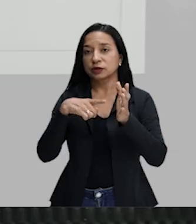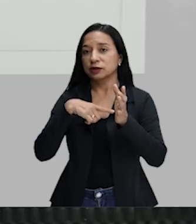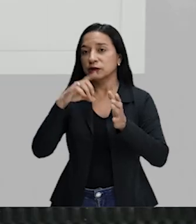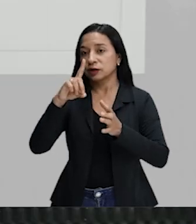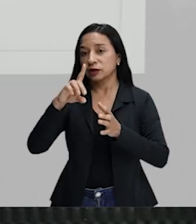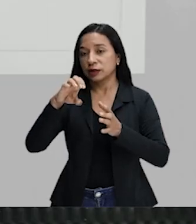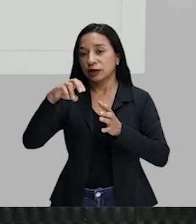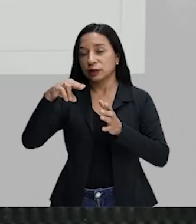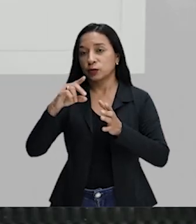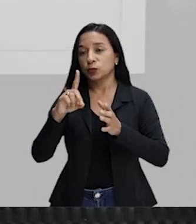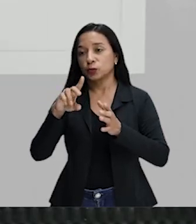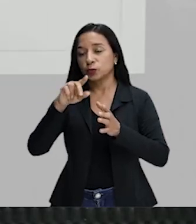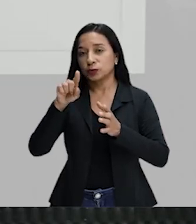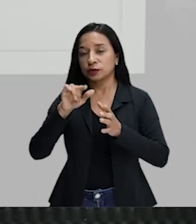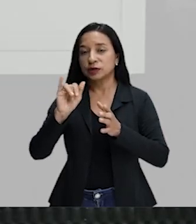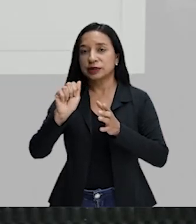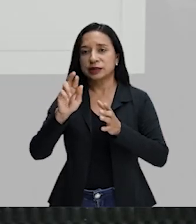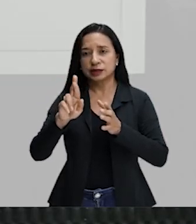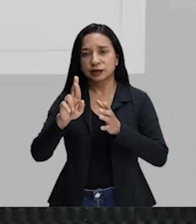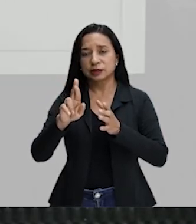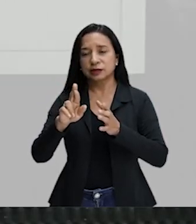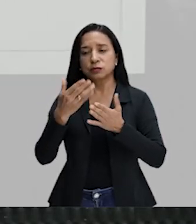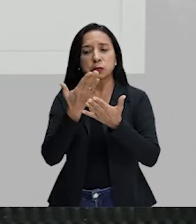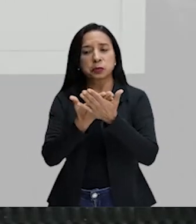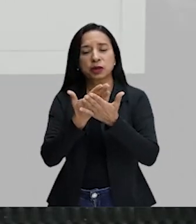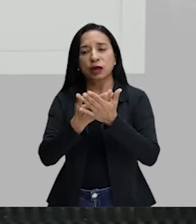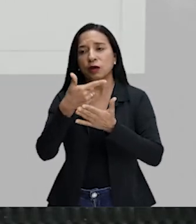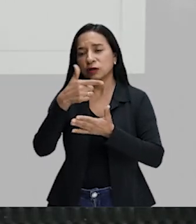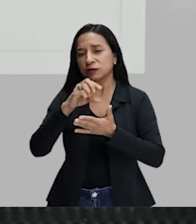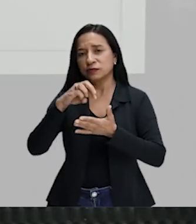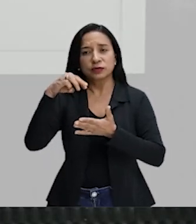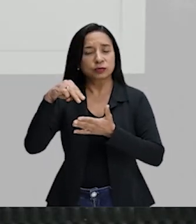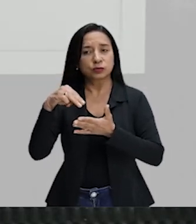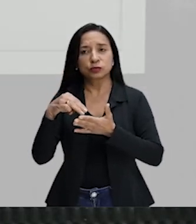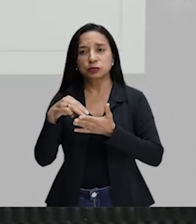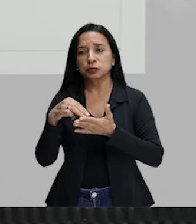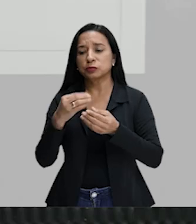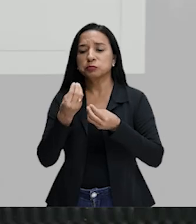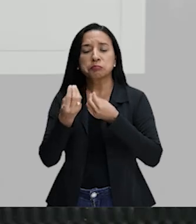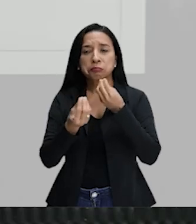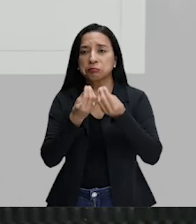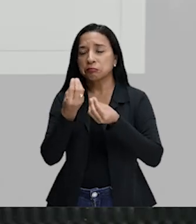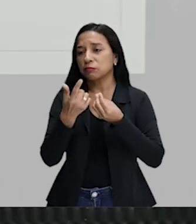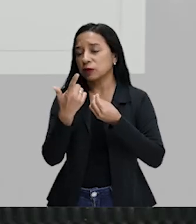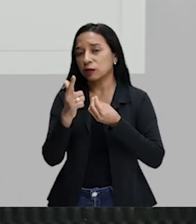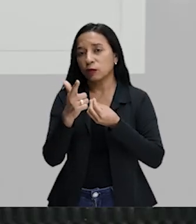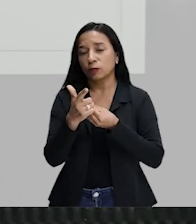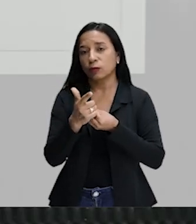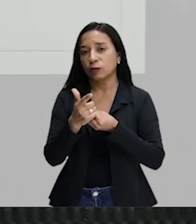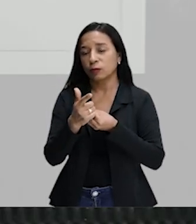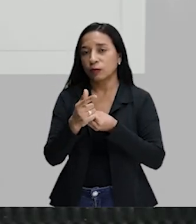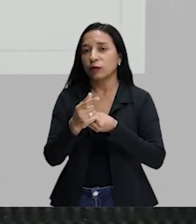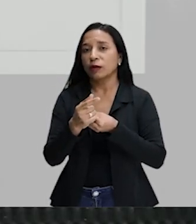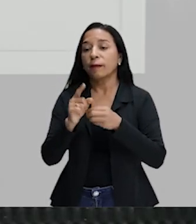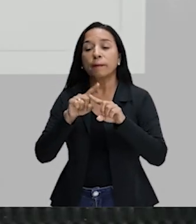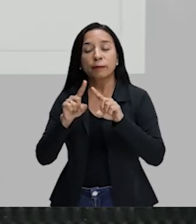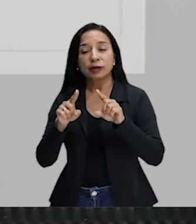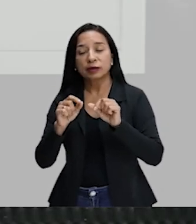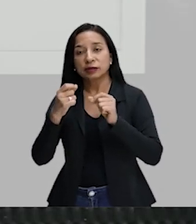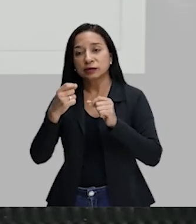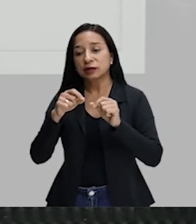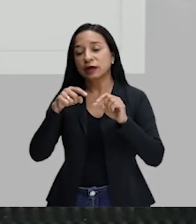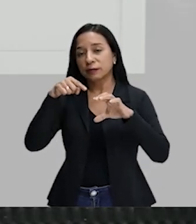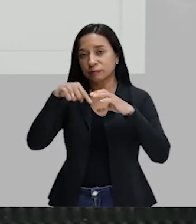consegue deduzir. Lógico que numa aula de 20 minutos não dá para eu deduzir cada fórmula dessa aqui. Mas quem quiser aprofundar esse estudo, veja que existe